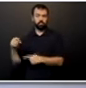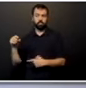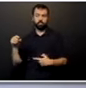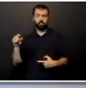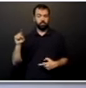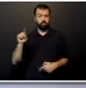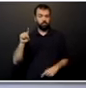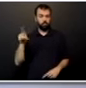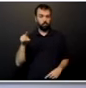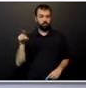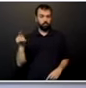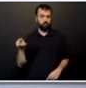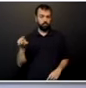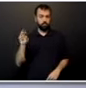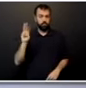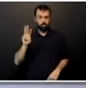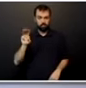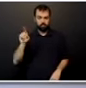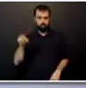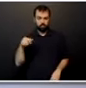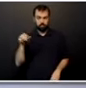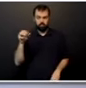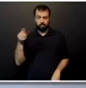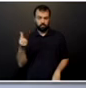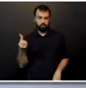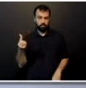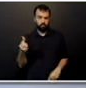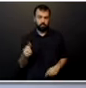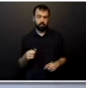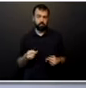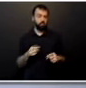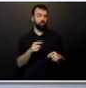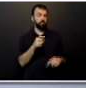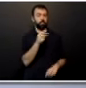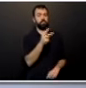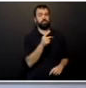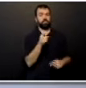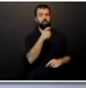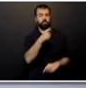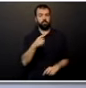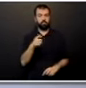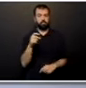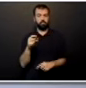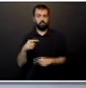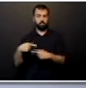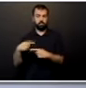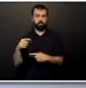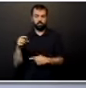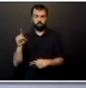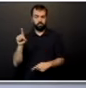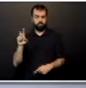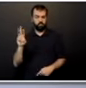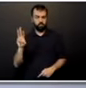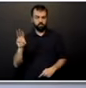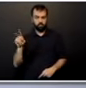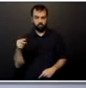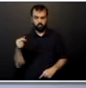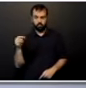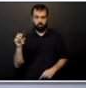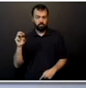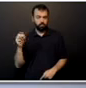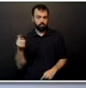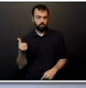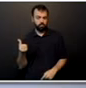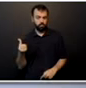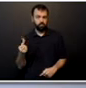metros e 60 e é como eu tenho 2x esse dois que está multiplicando ele vai passar do